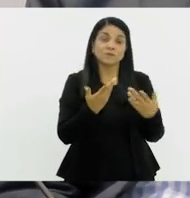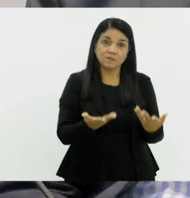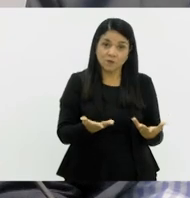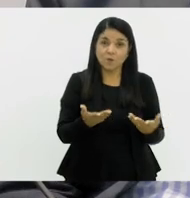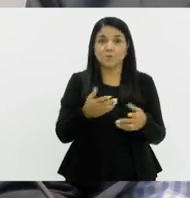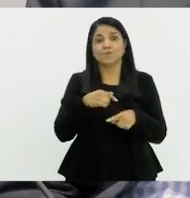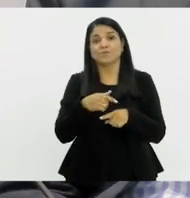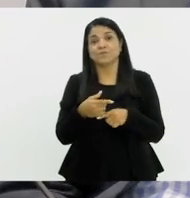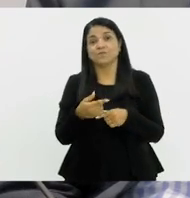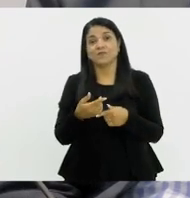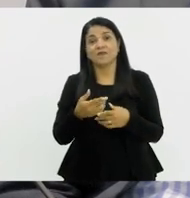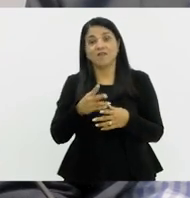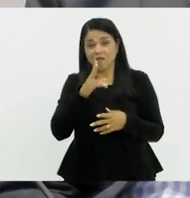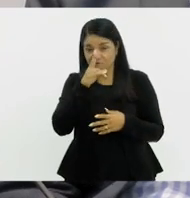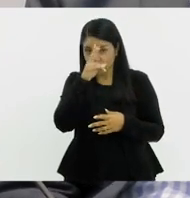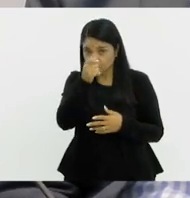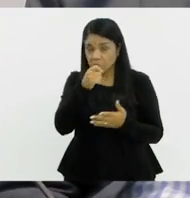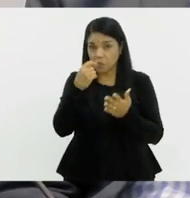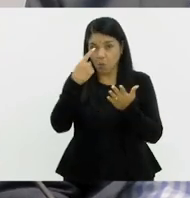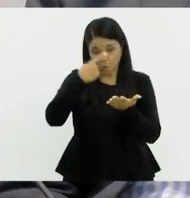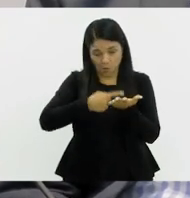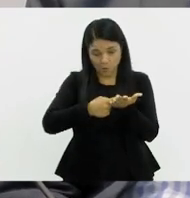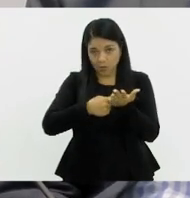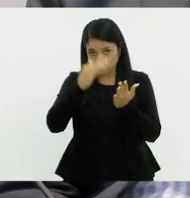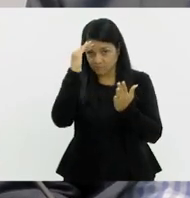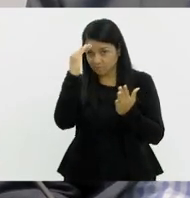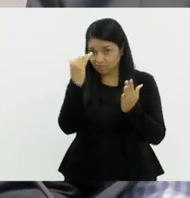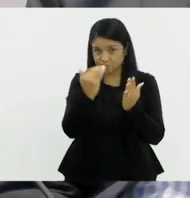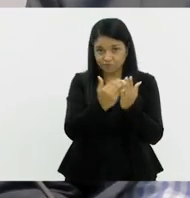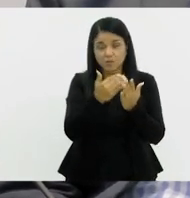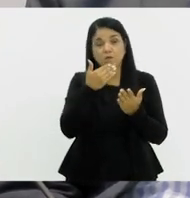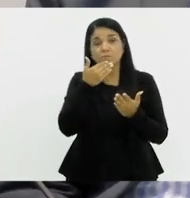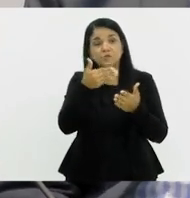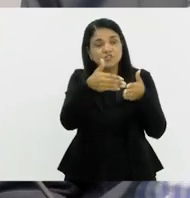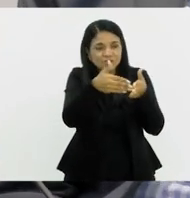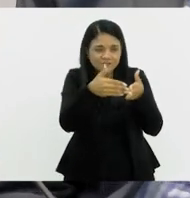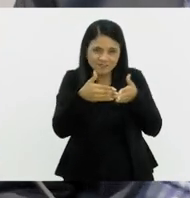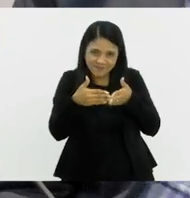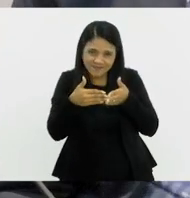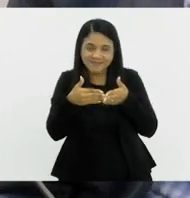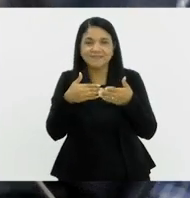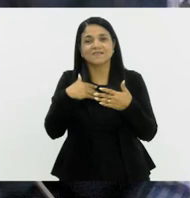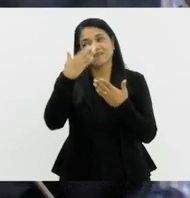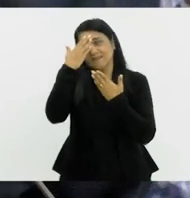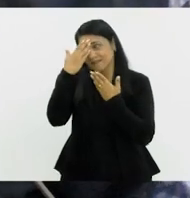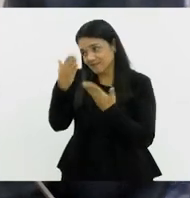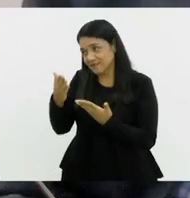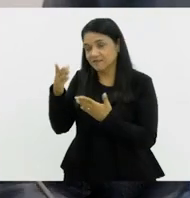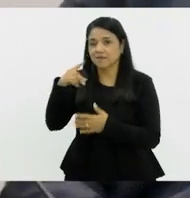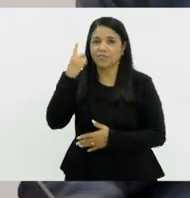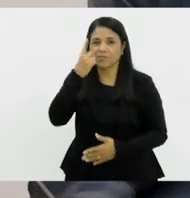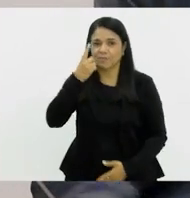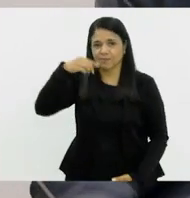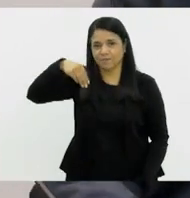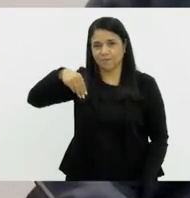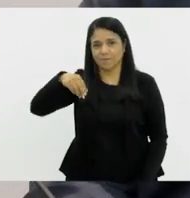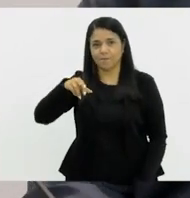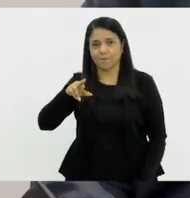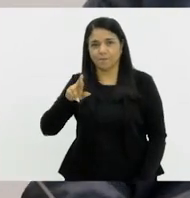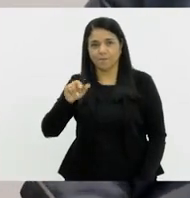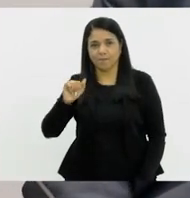Então, reforçar o meu compromisso, pedir licença a toda a mesa e agradecer a deputada Marta Rocha, a deputada Luiz